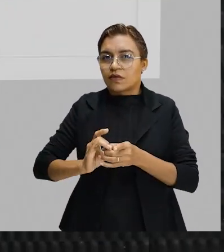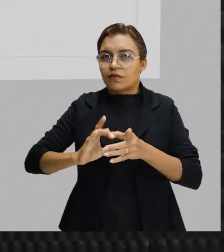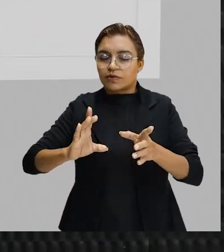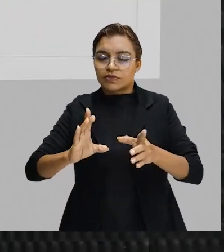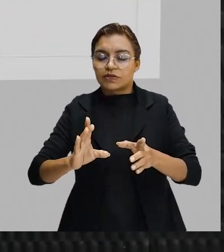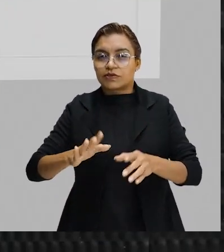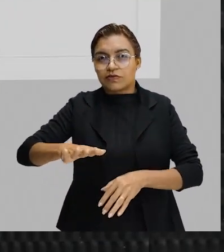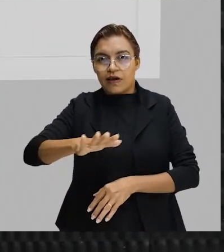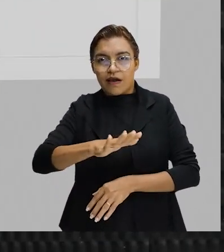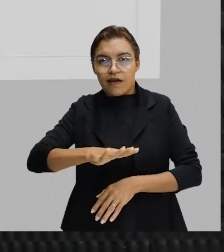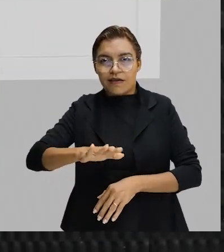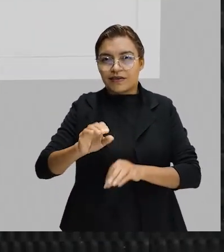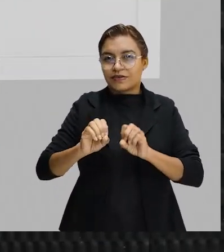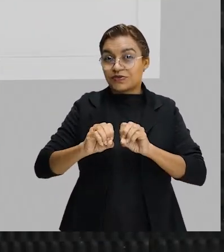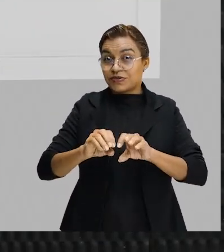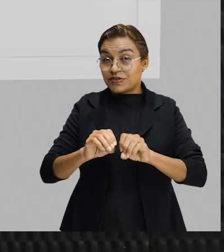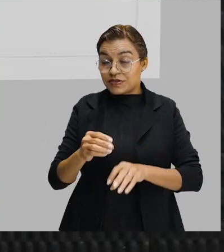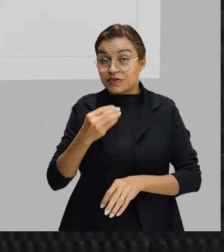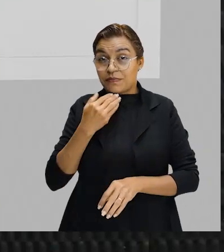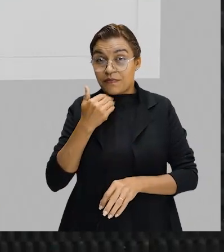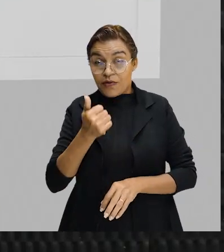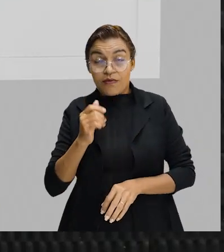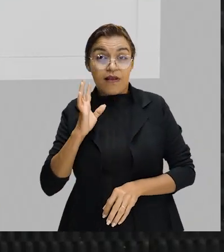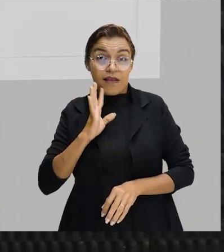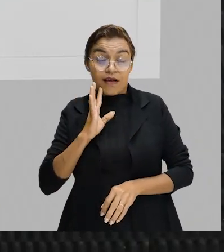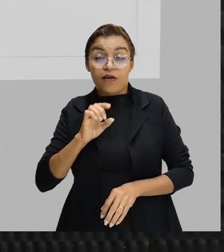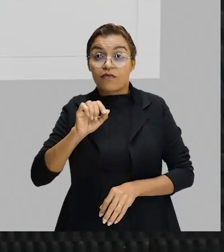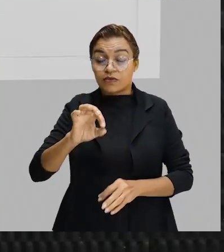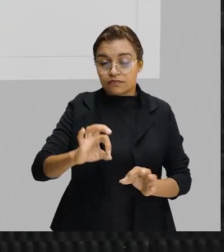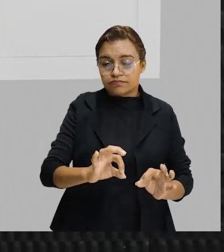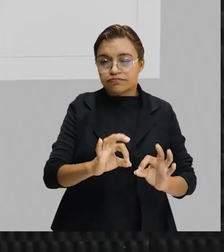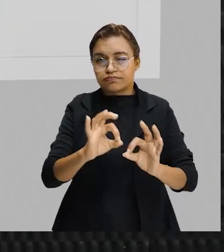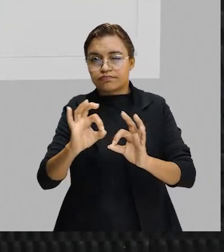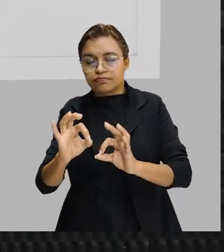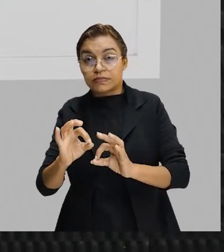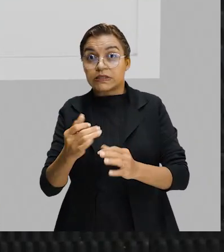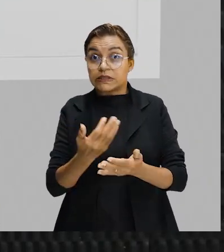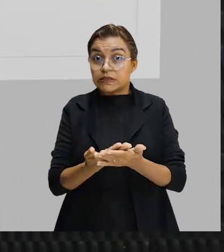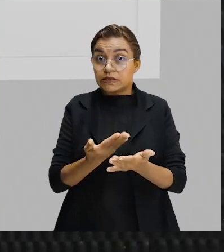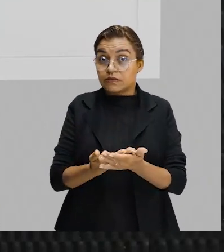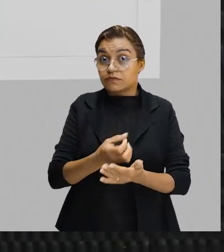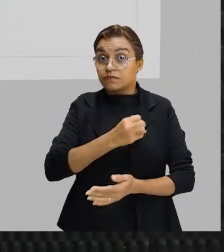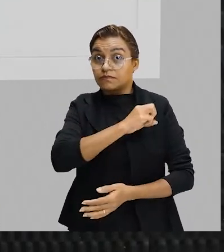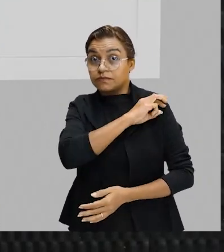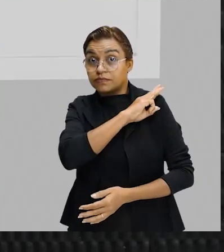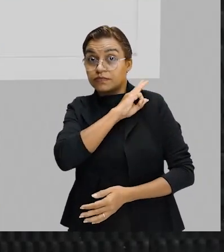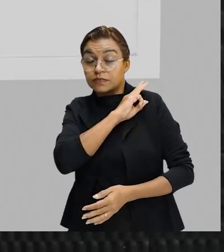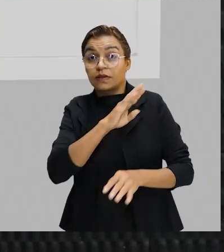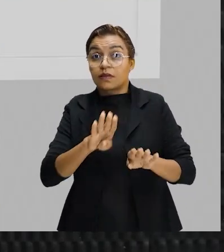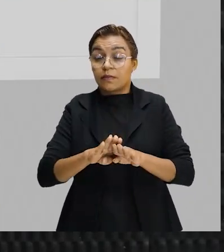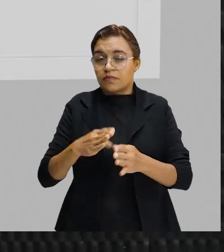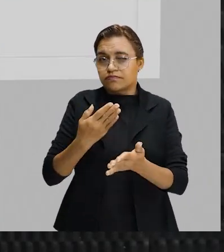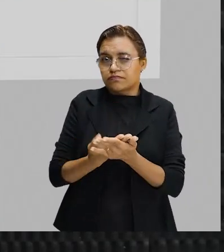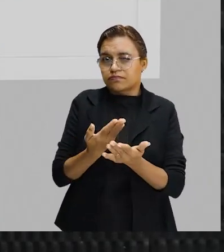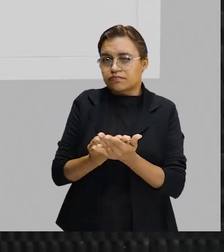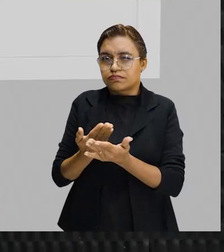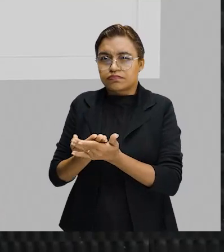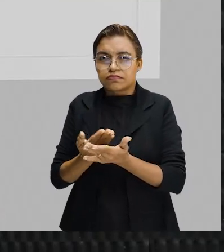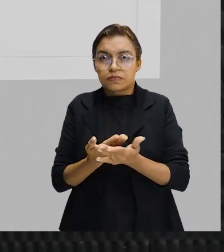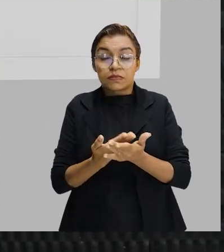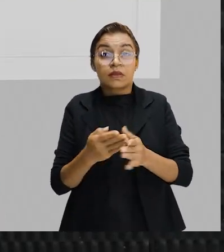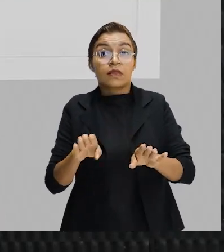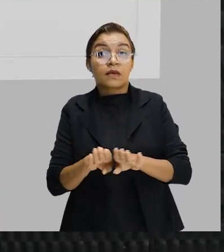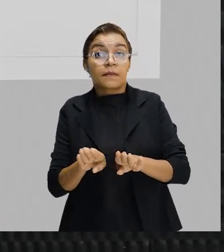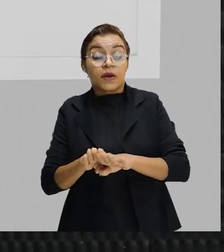ensino. Vai ser legal para você conseguir acompanhar o seu ensino médio, reforçar as suas aulas, claro,